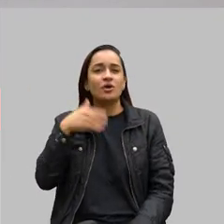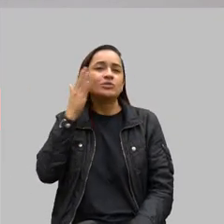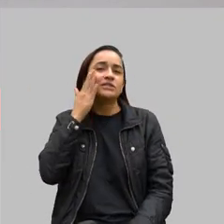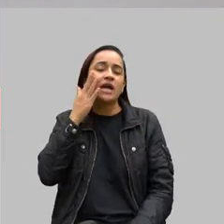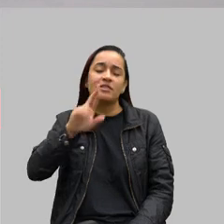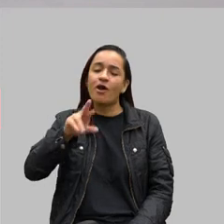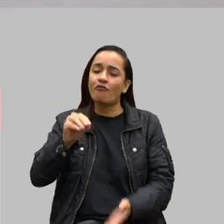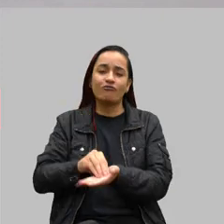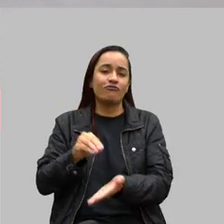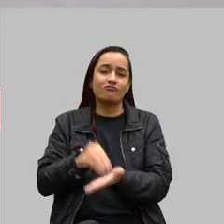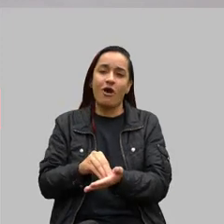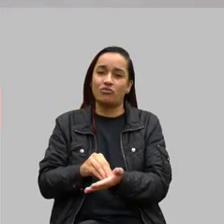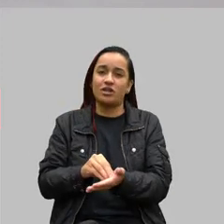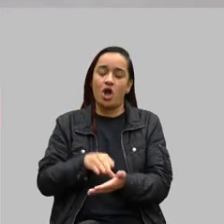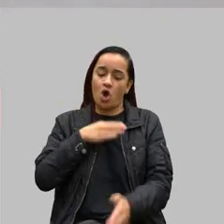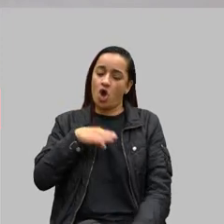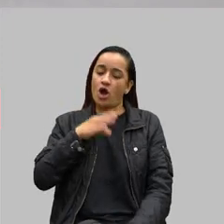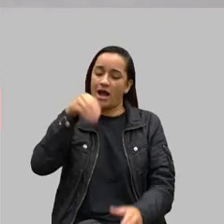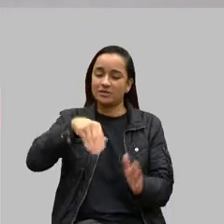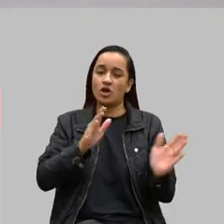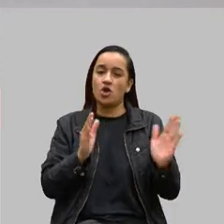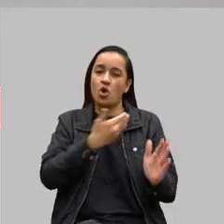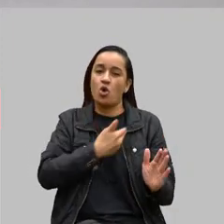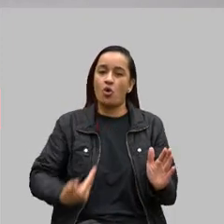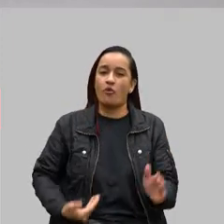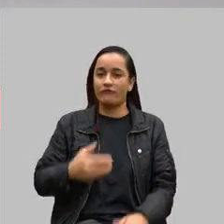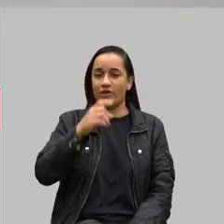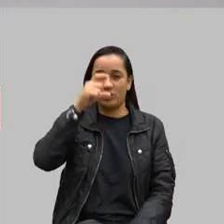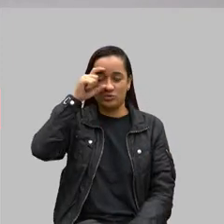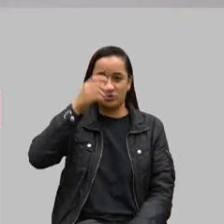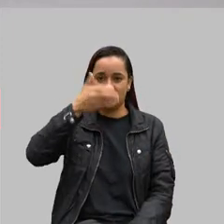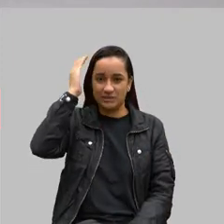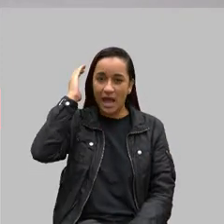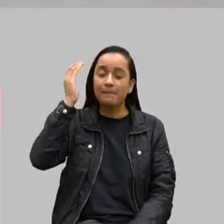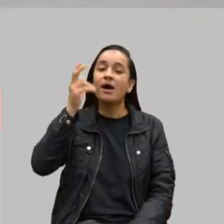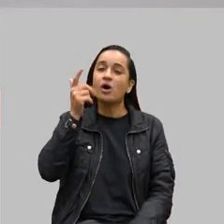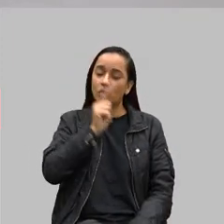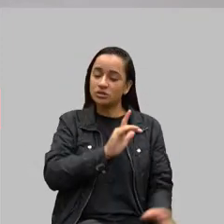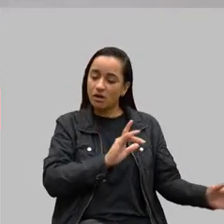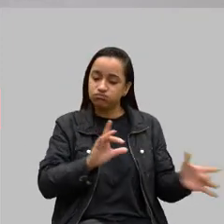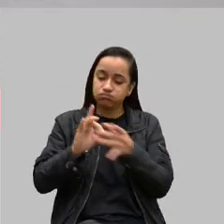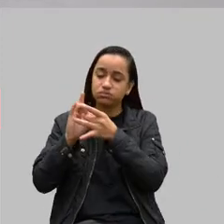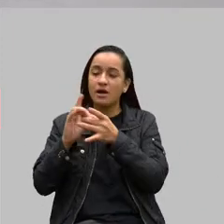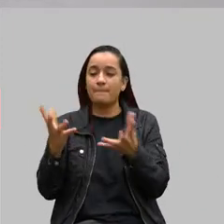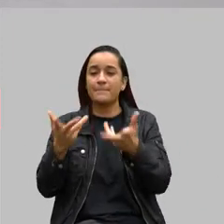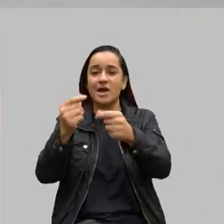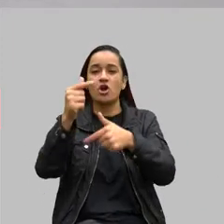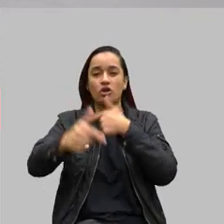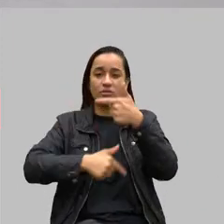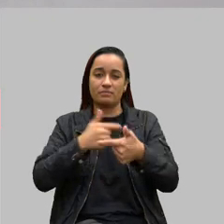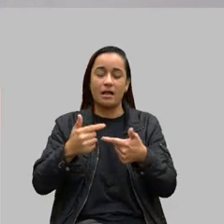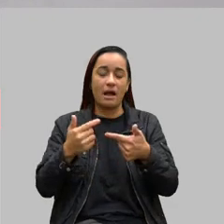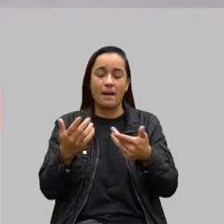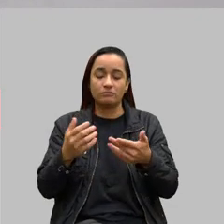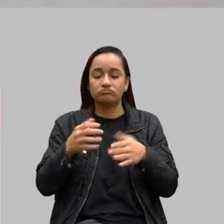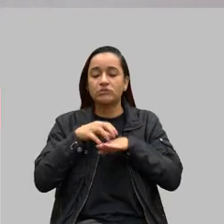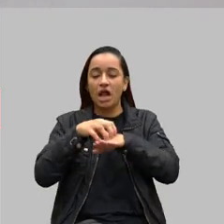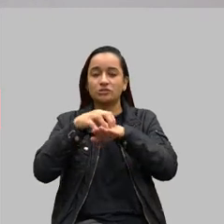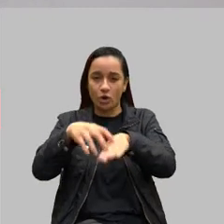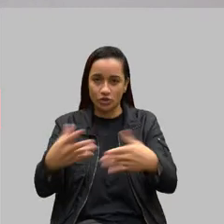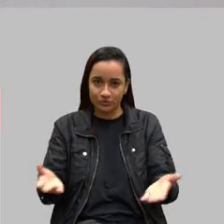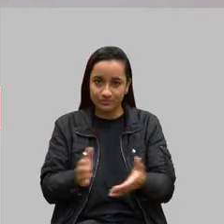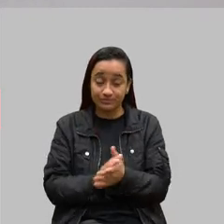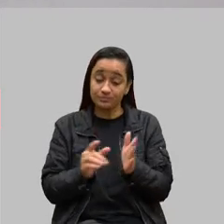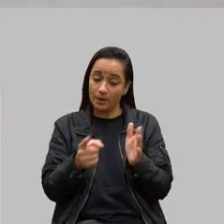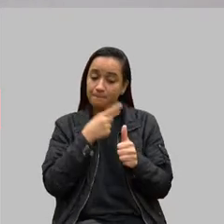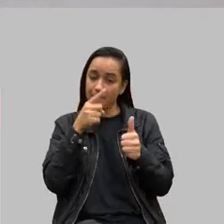romeus Zema de fazer essa interligação aí que eu acho que é fundamental e que vai melhorar muito o transporte Então a primeira primeira pergunta é essa com relação